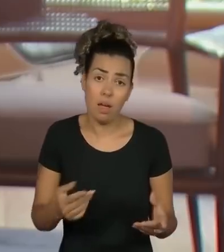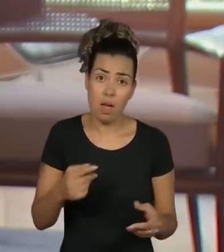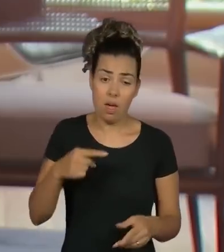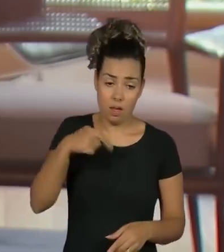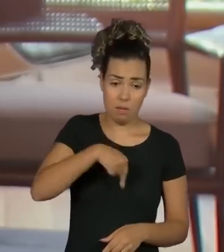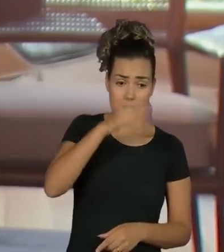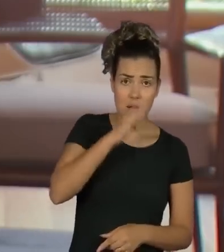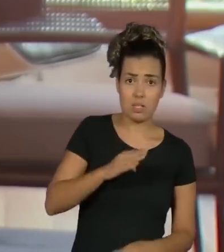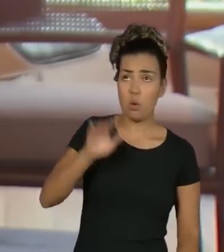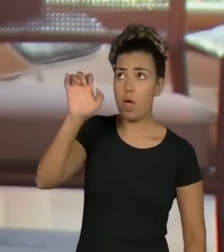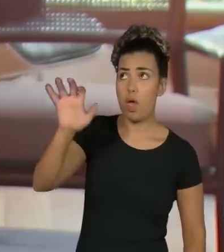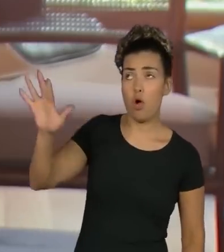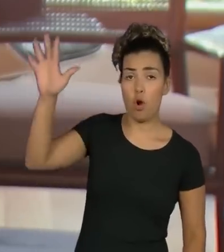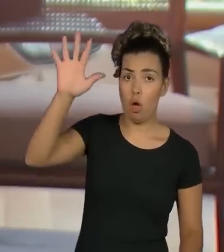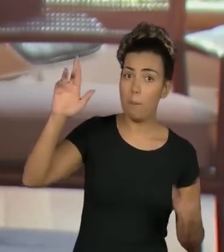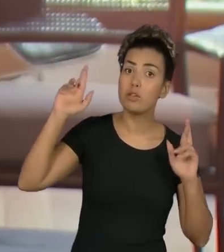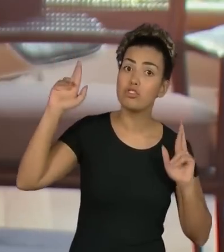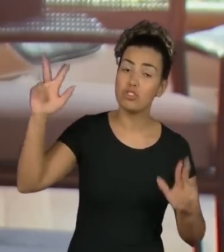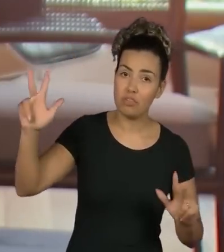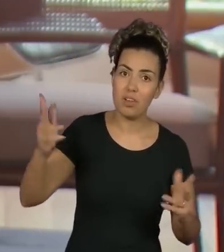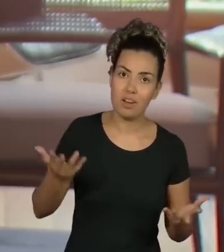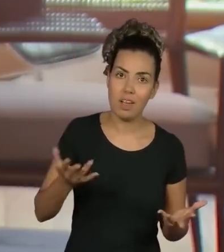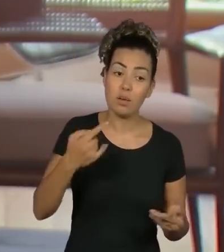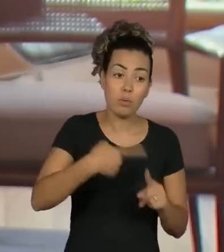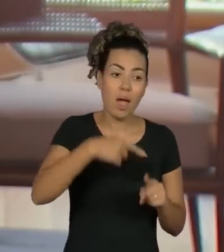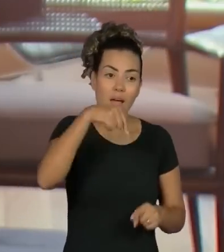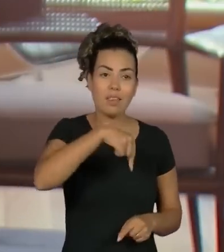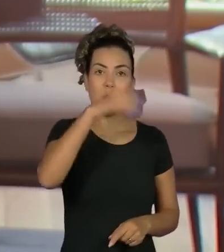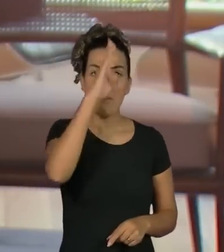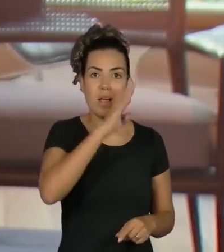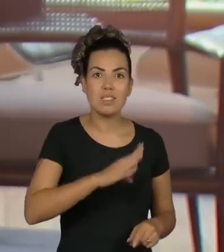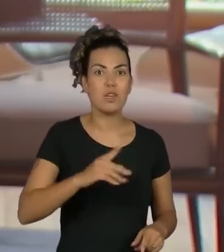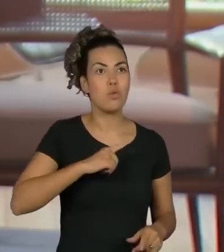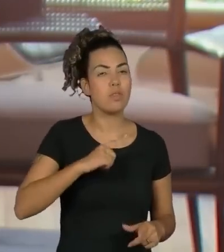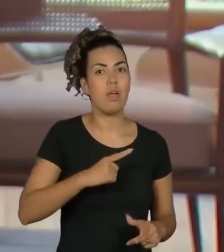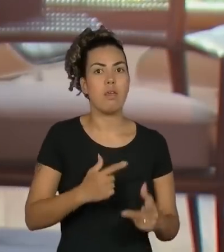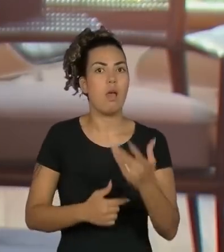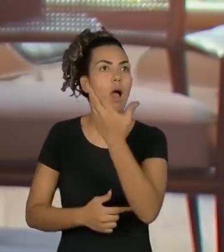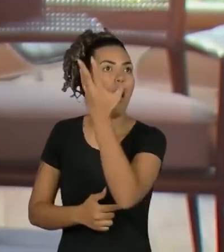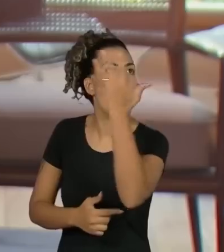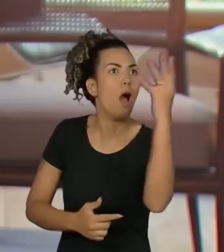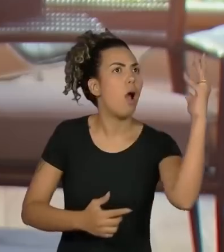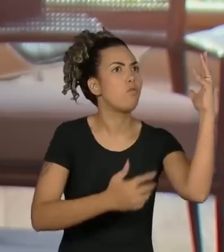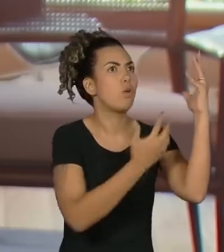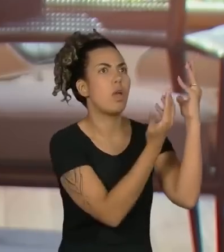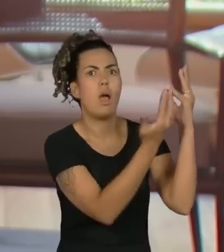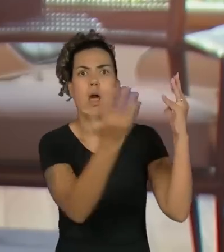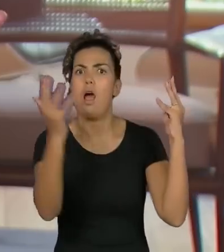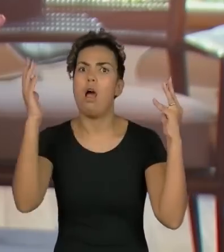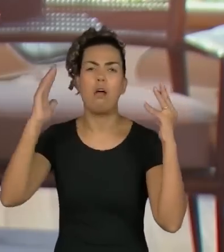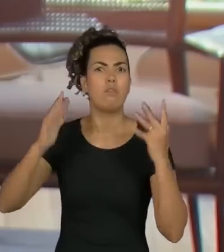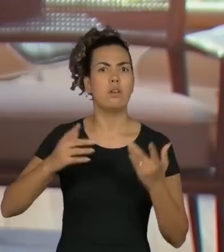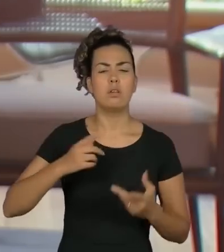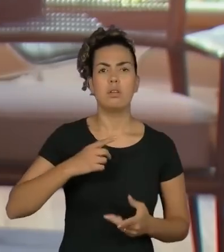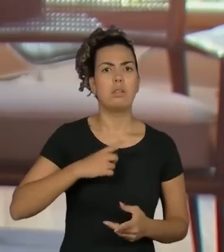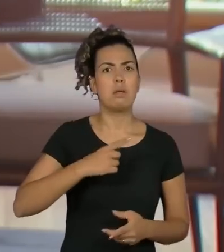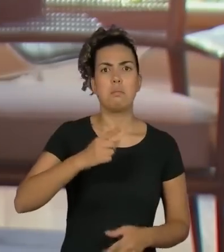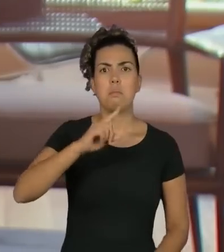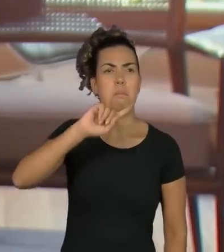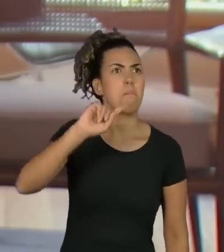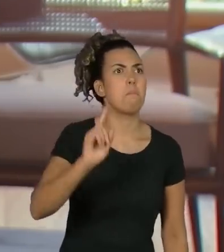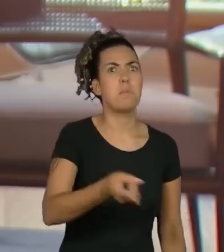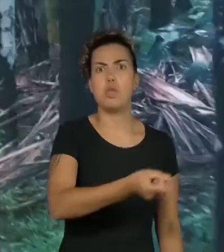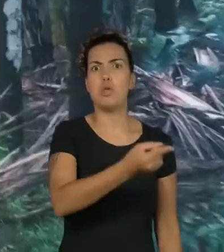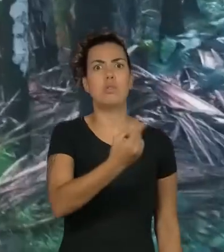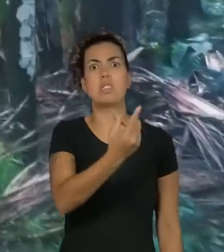europeus, 1.600 espécies comercializáveis de madeira, entre as 16 mil espécies que tem